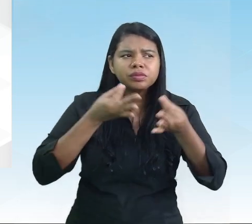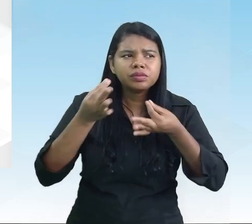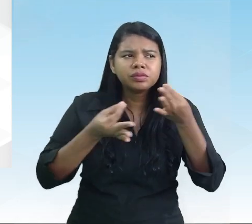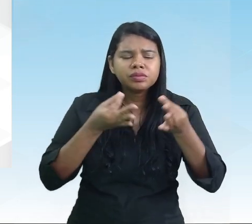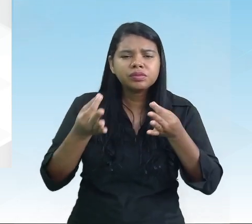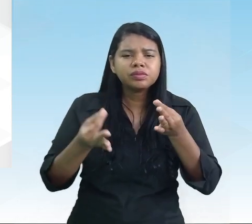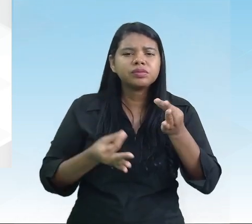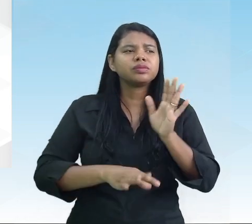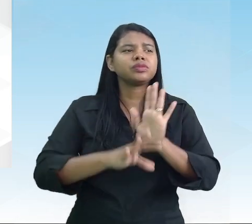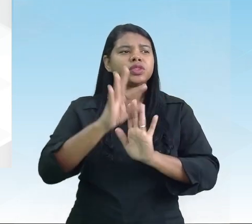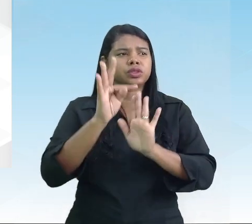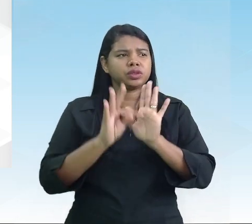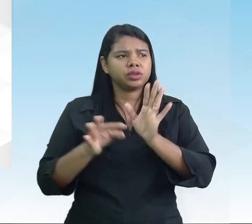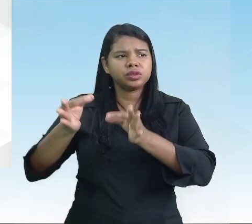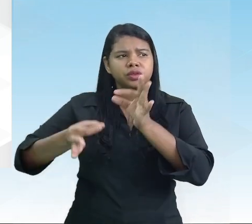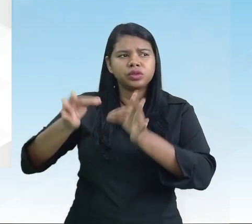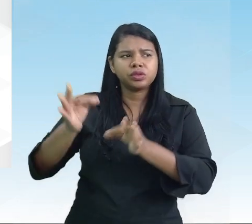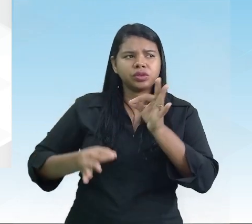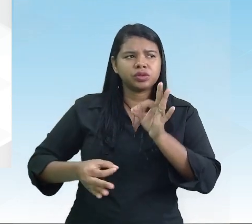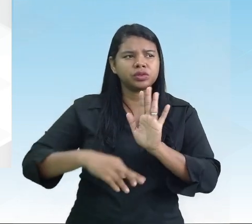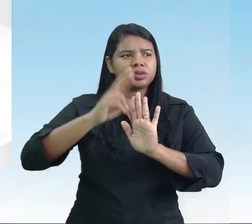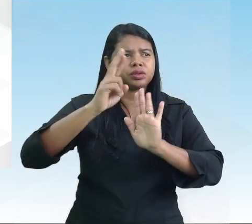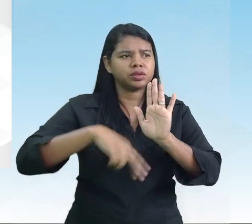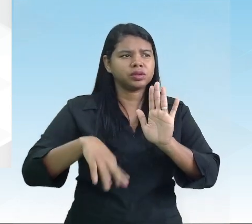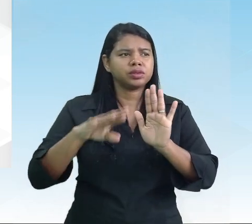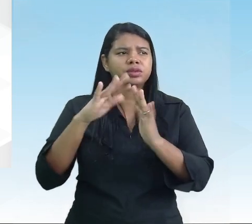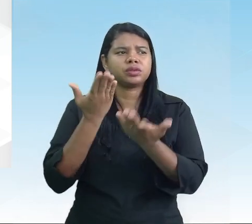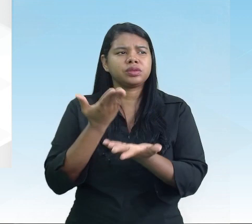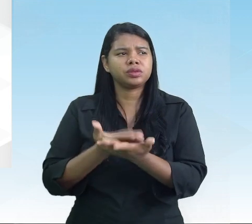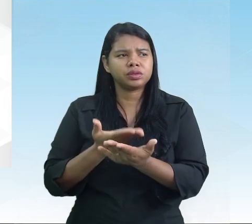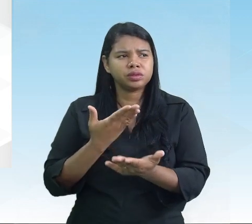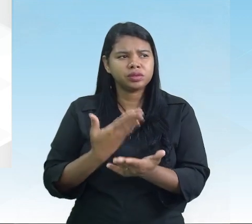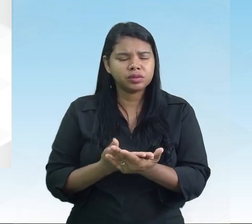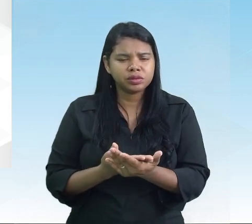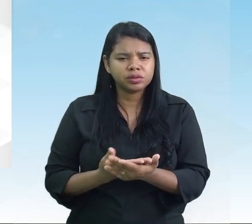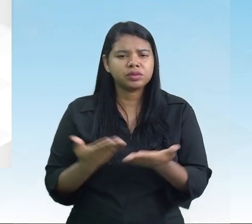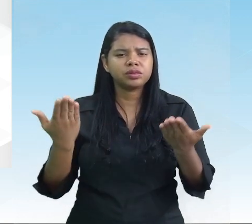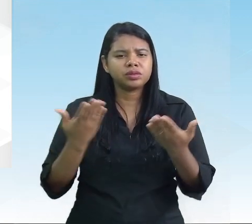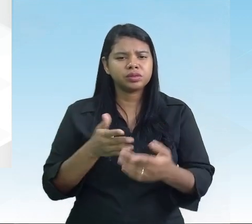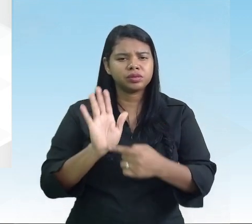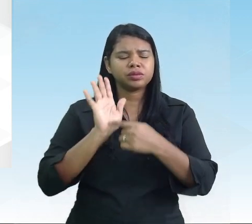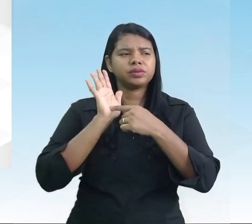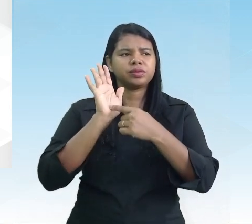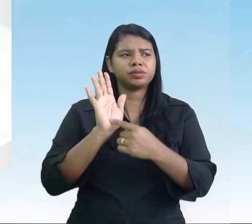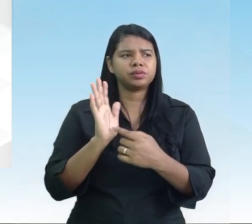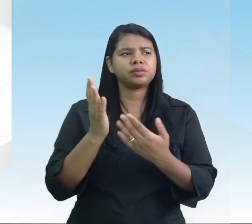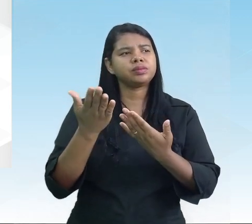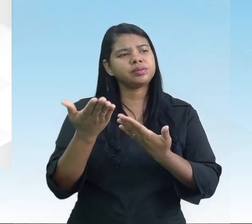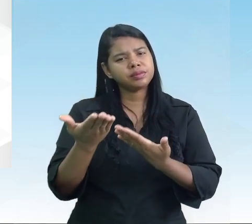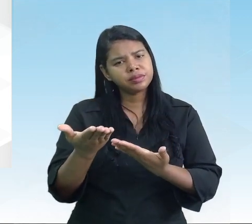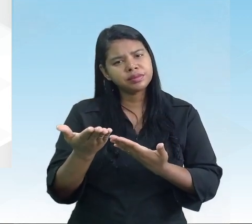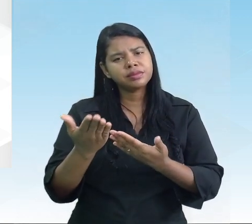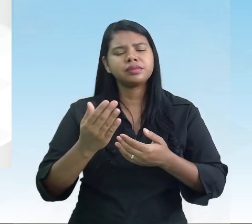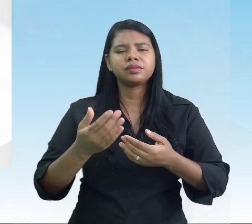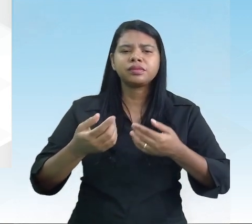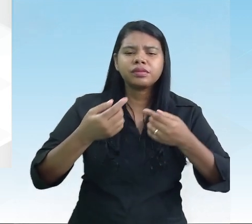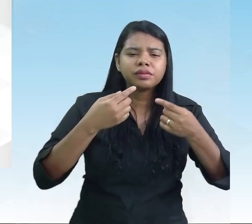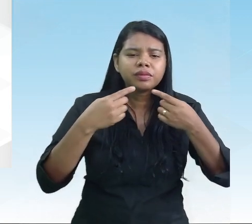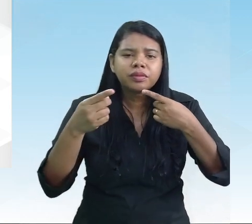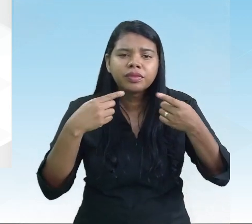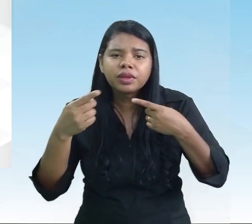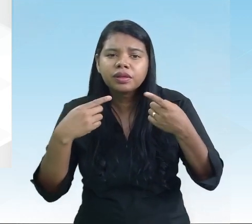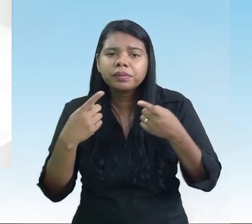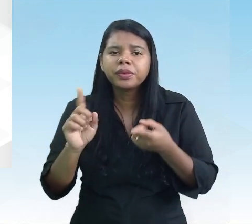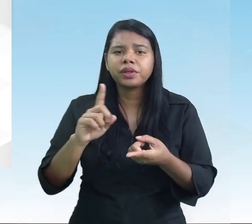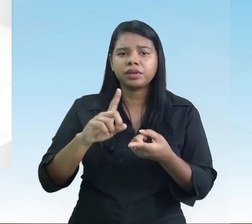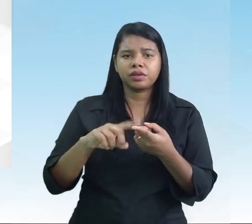jurídico, redações escolares, que é esta que nós estamos apresentando a vocês, debate. Por